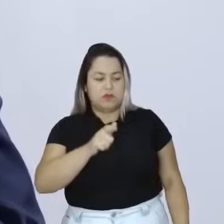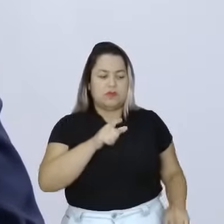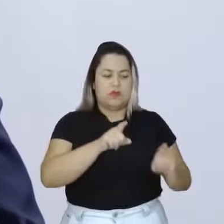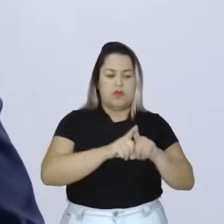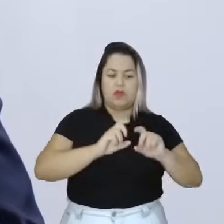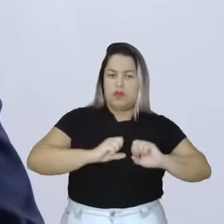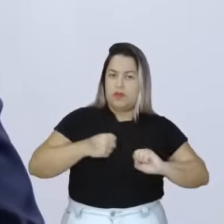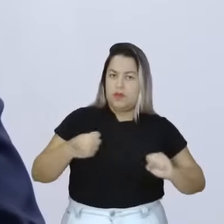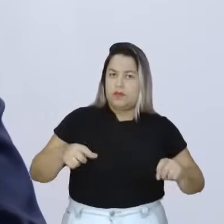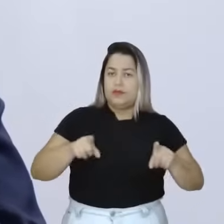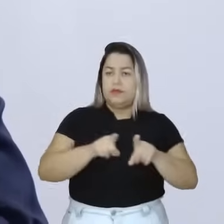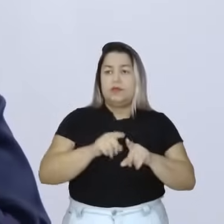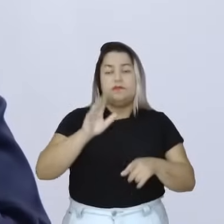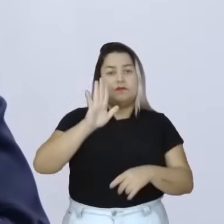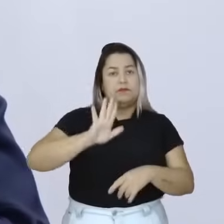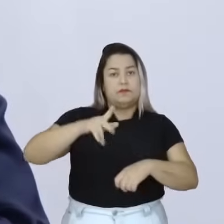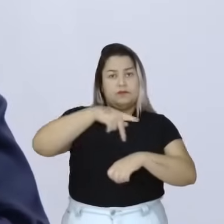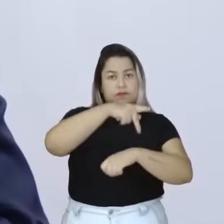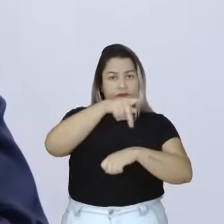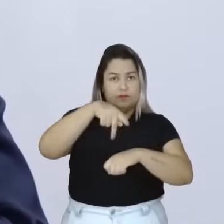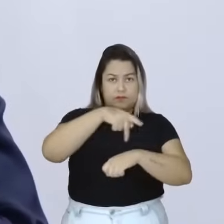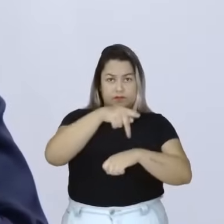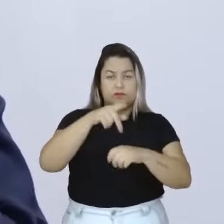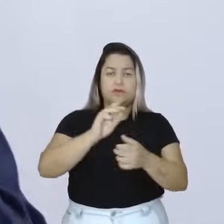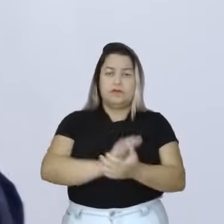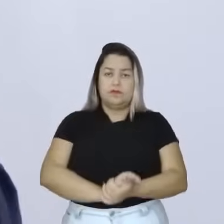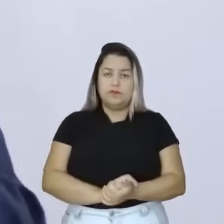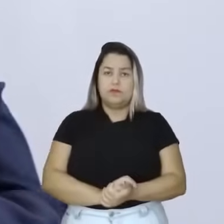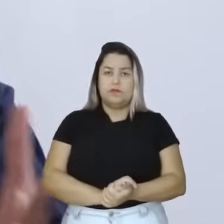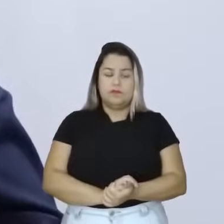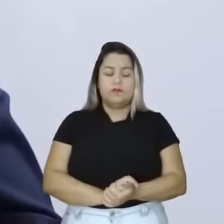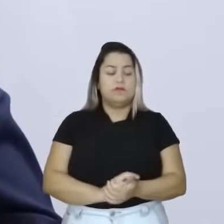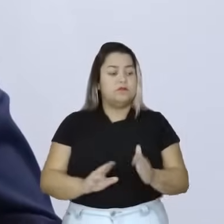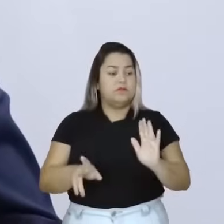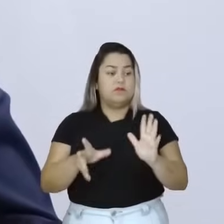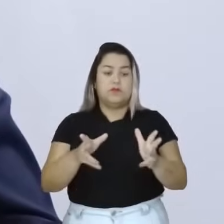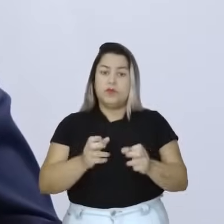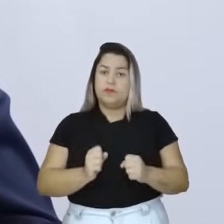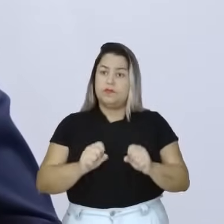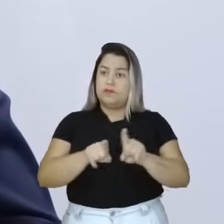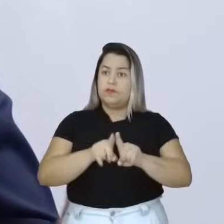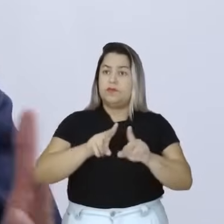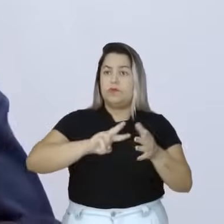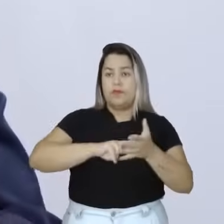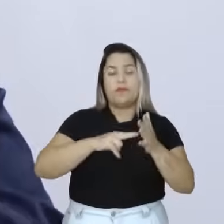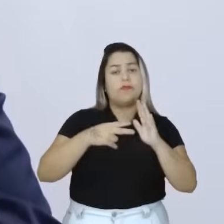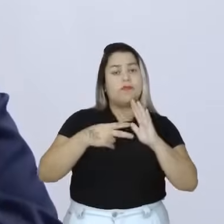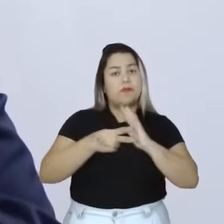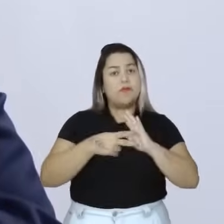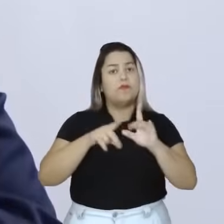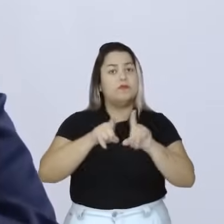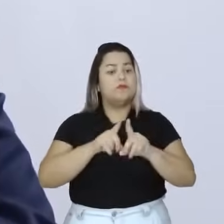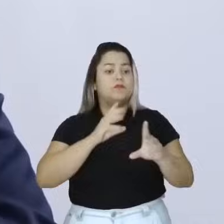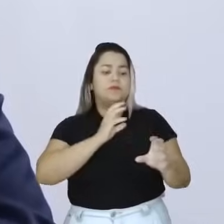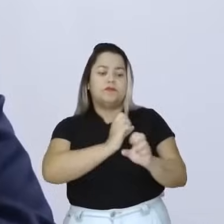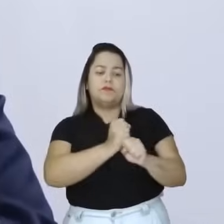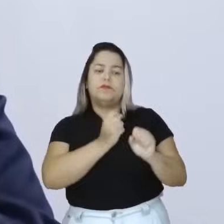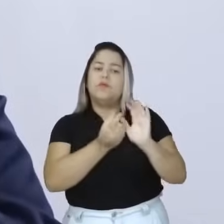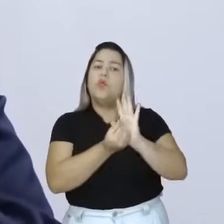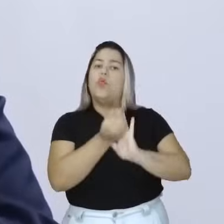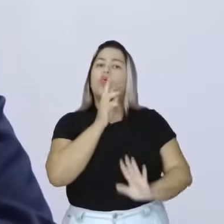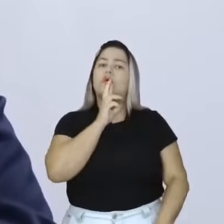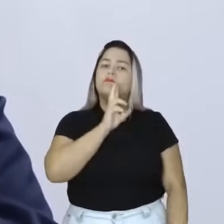grandes conglomerados internacionais, se apropriou de uma parte significativa do orçamento. Então, qual foi o resultado